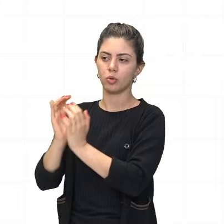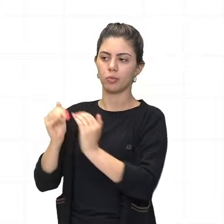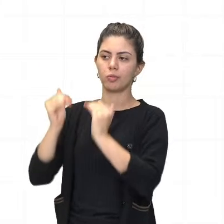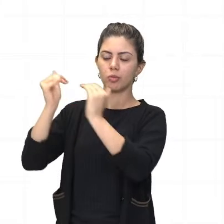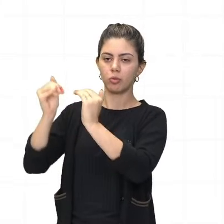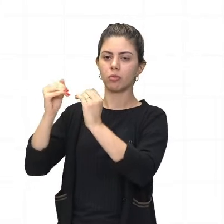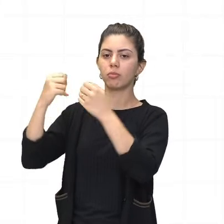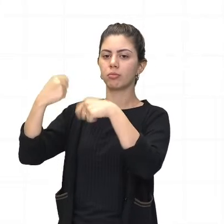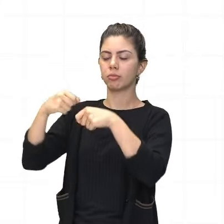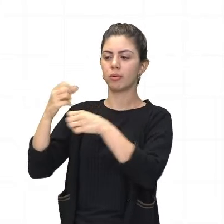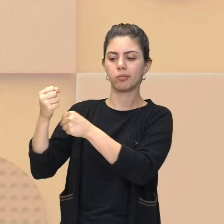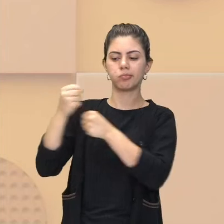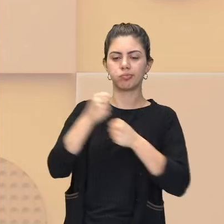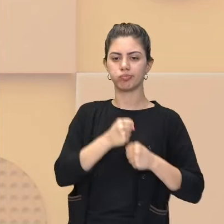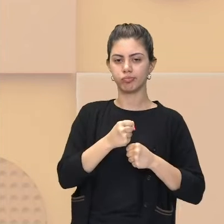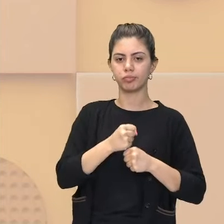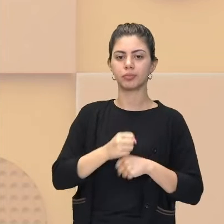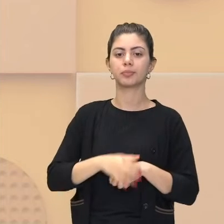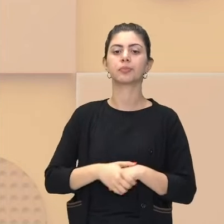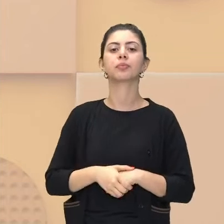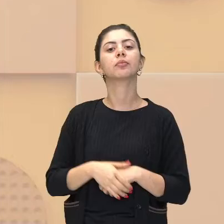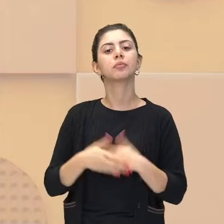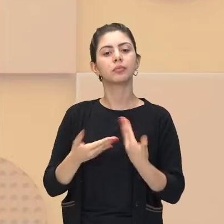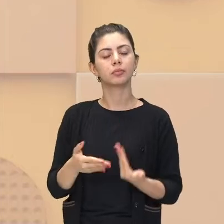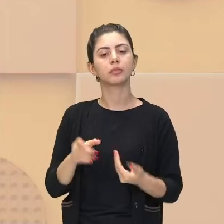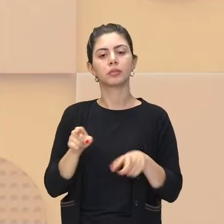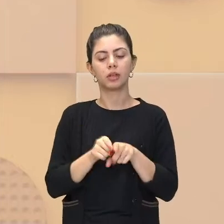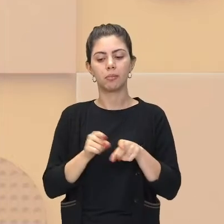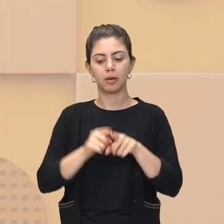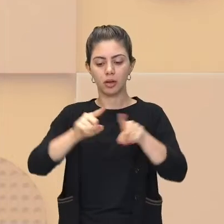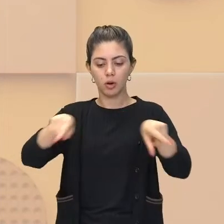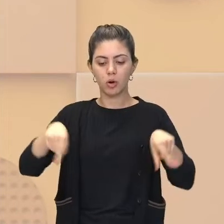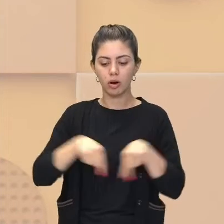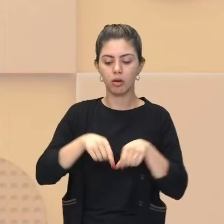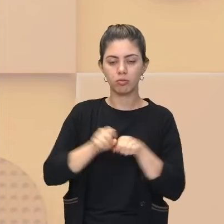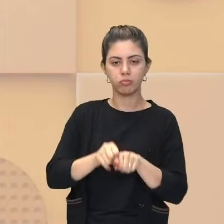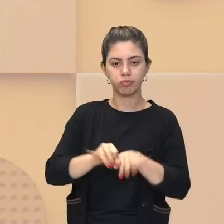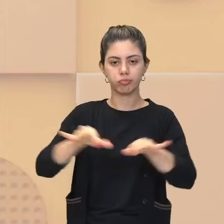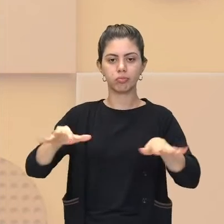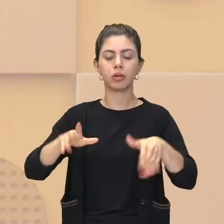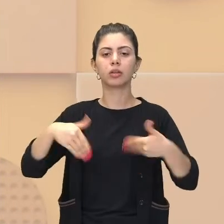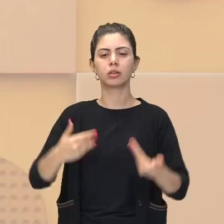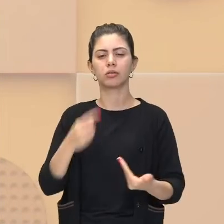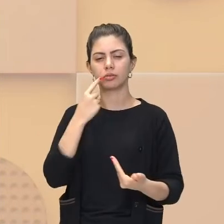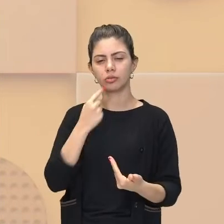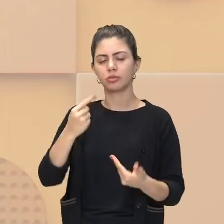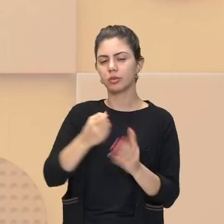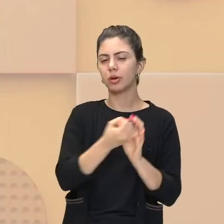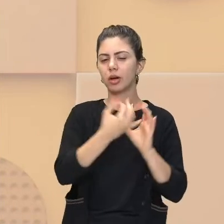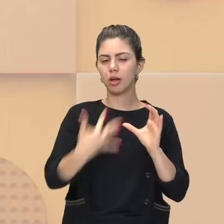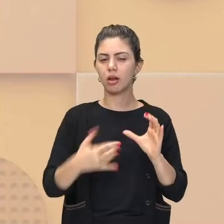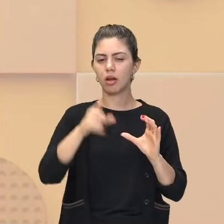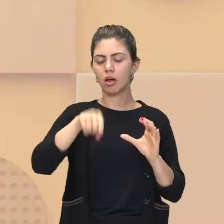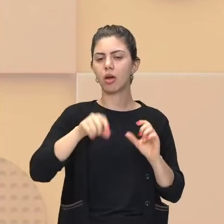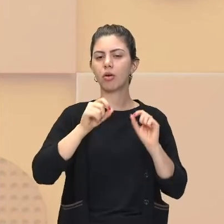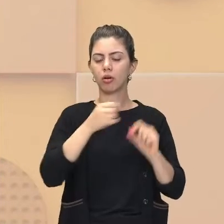aumentar as fronteiras do território de Portugal. Nós temos, então, características de uma